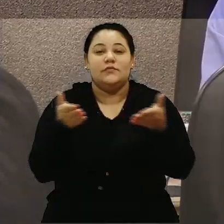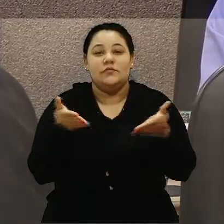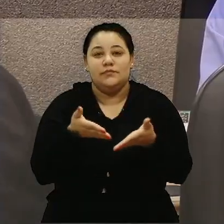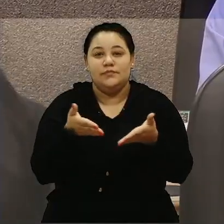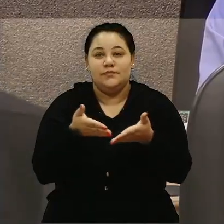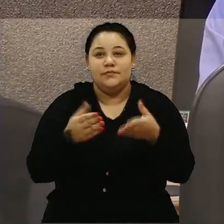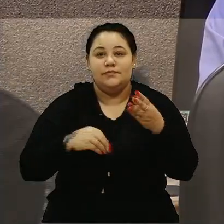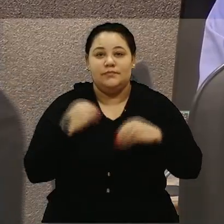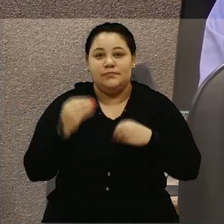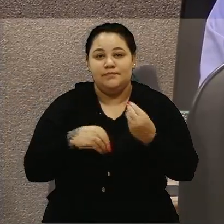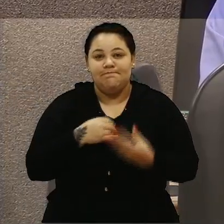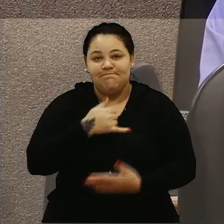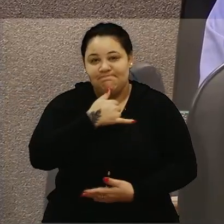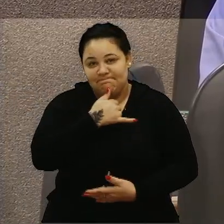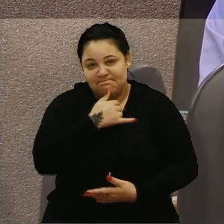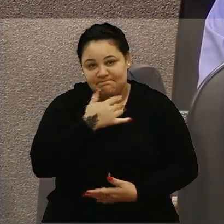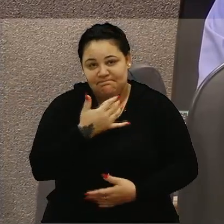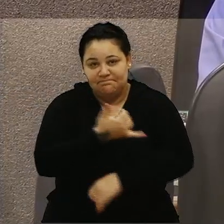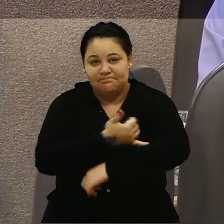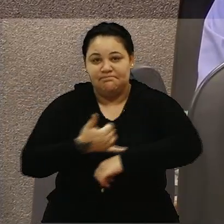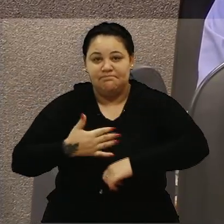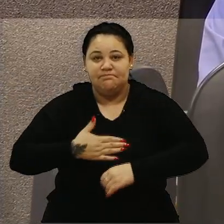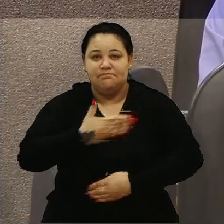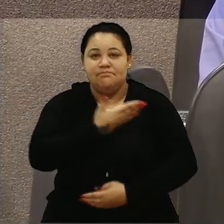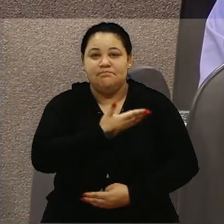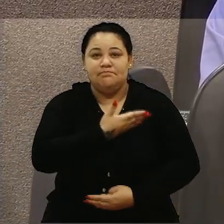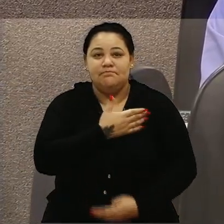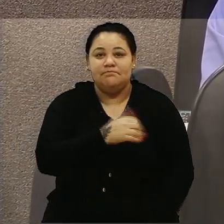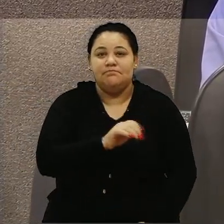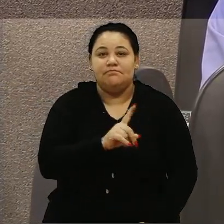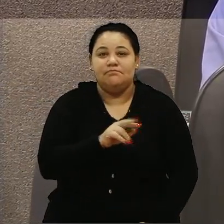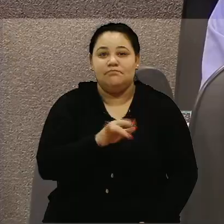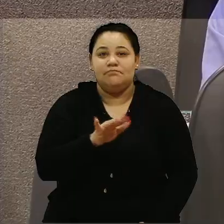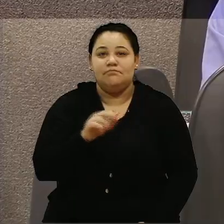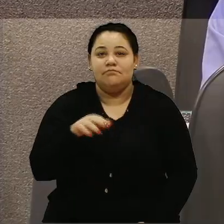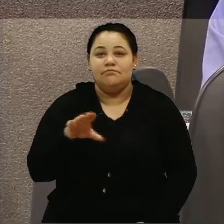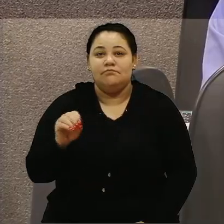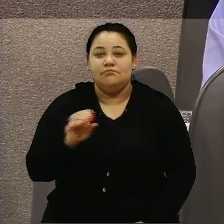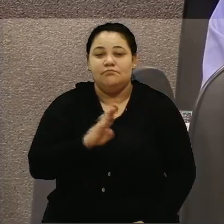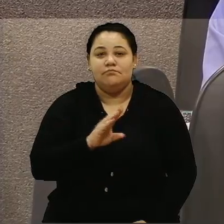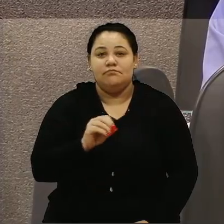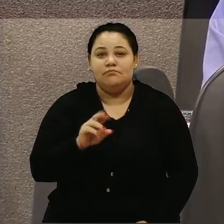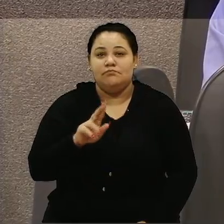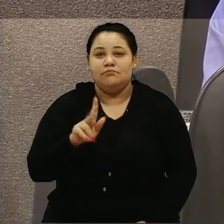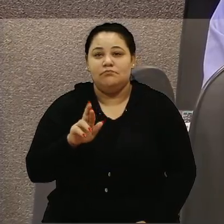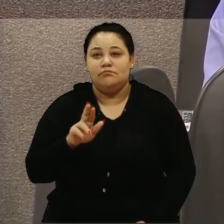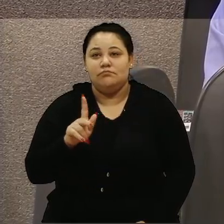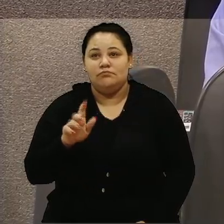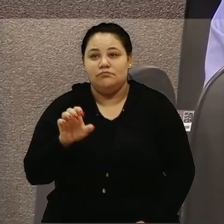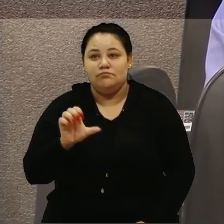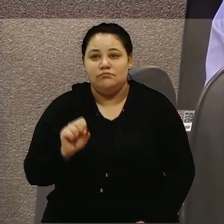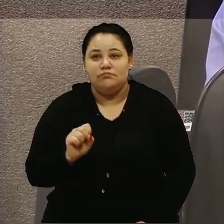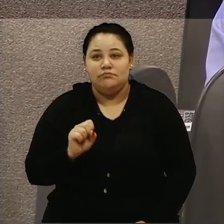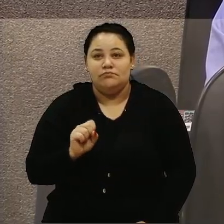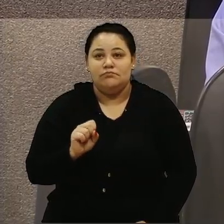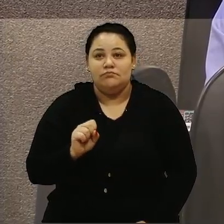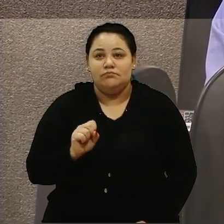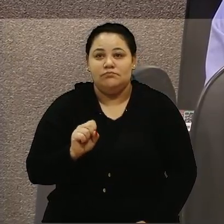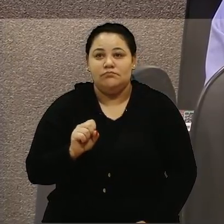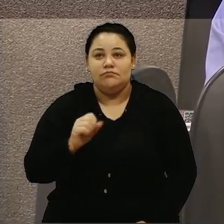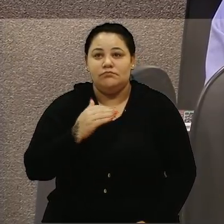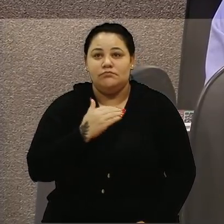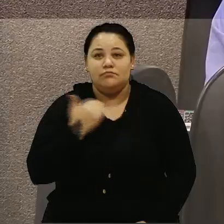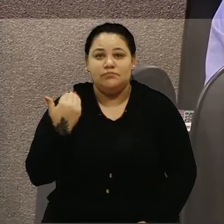pela passagem do falecimento do meu amigo Adriano Borges, que no feriado veio a falecer, jovem, de 51 anos, decorrência